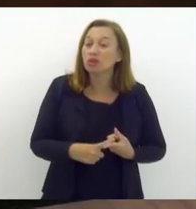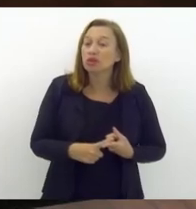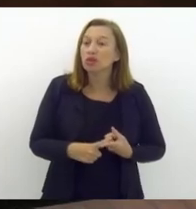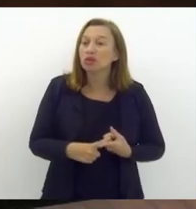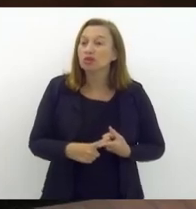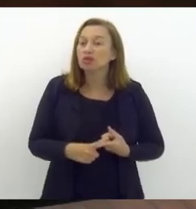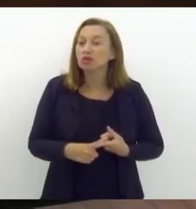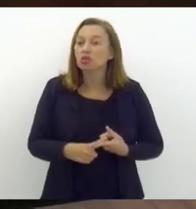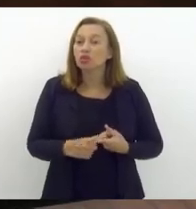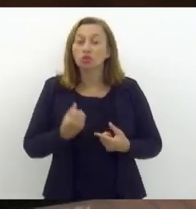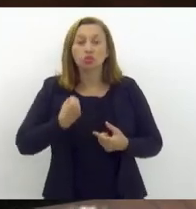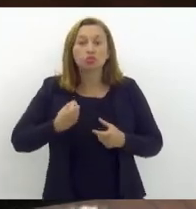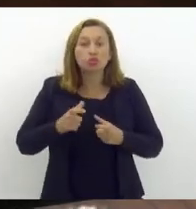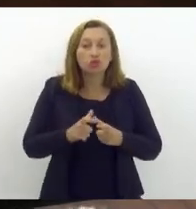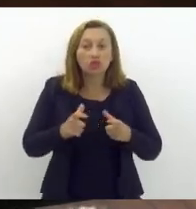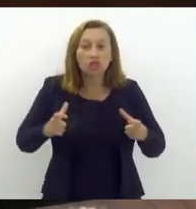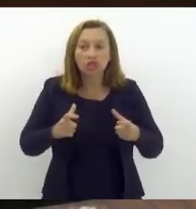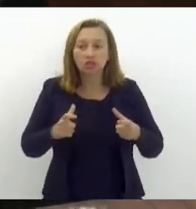de pets